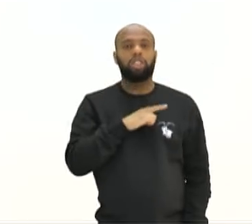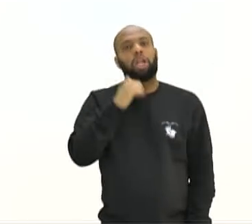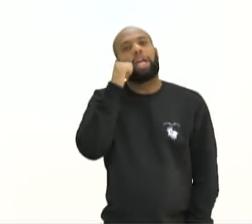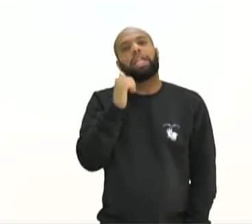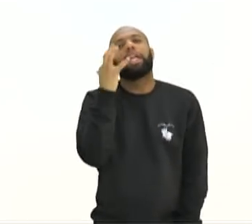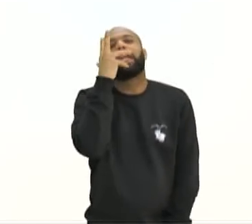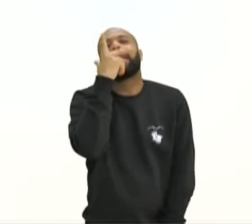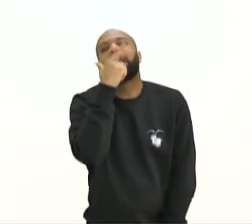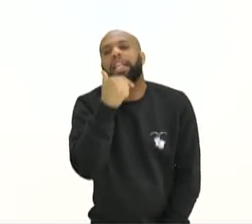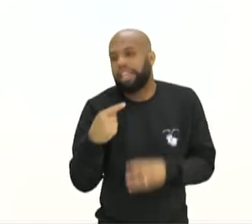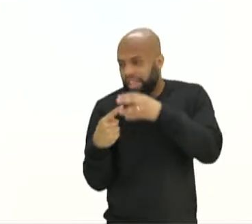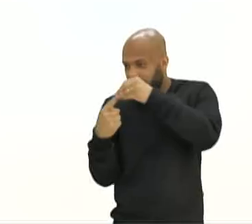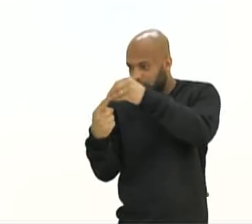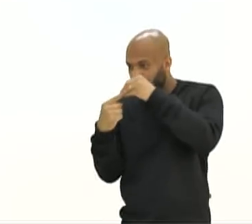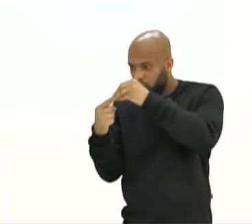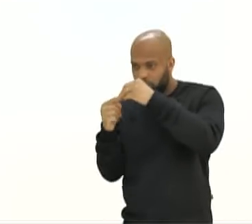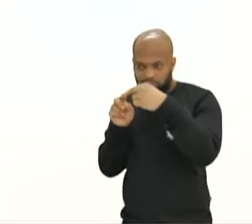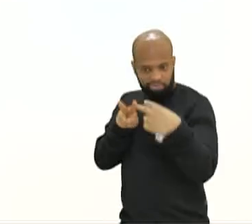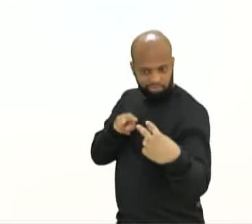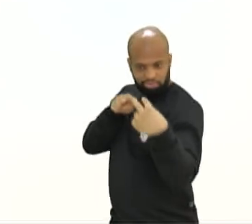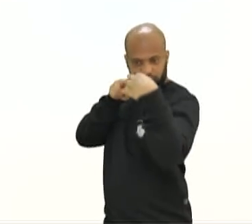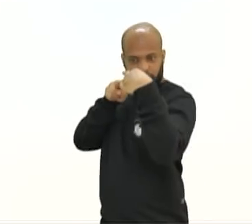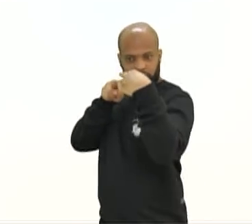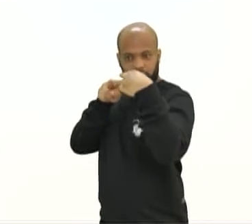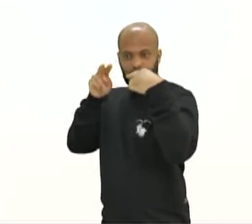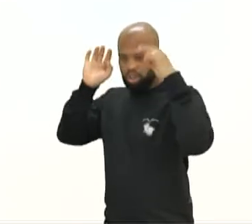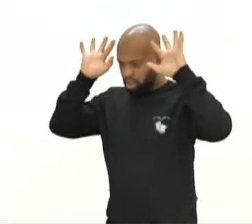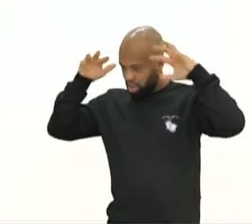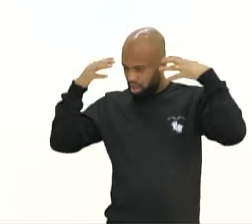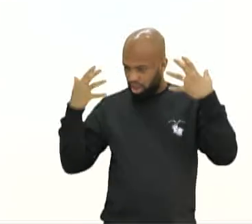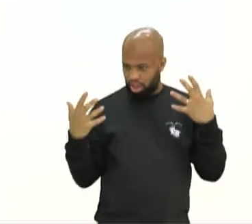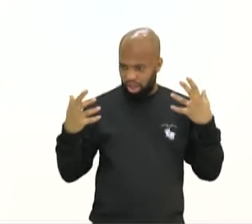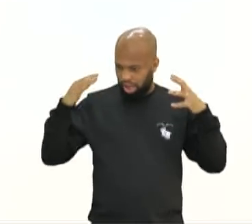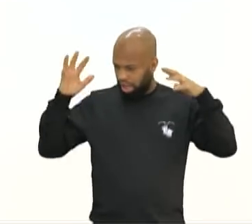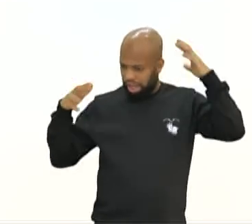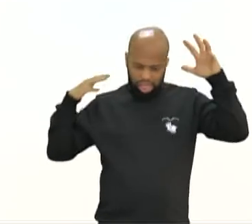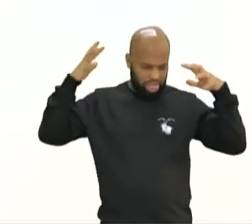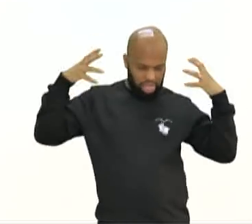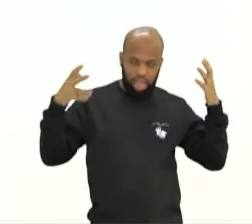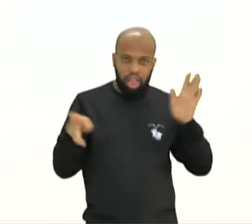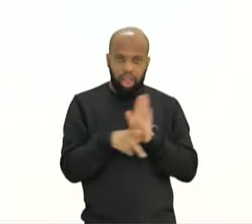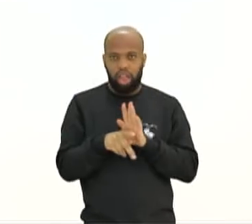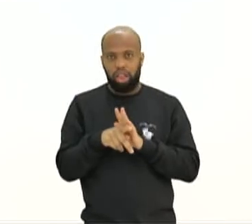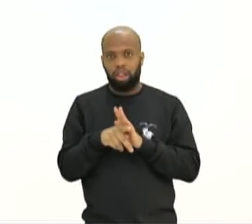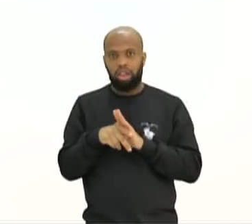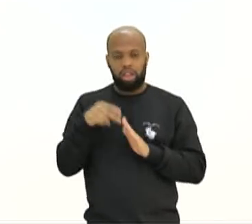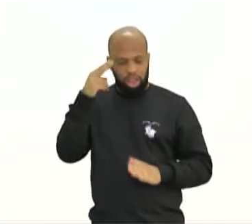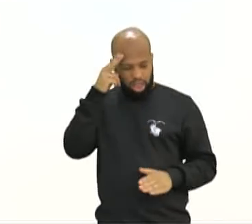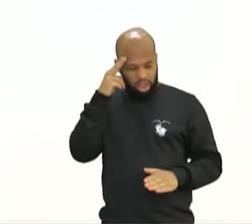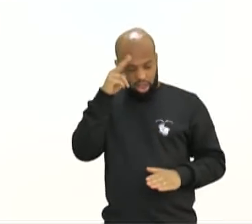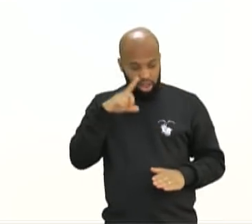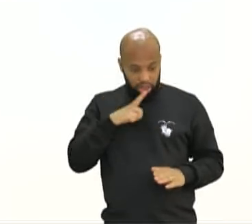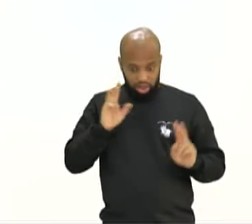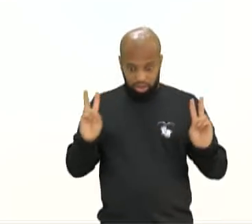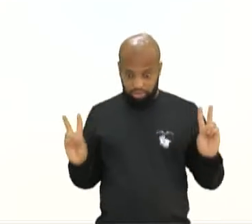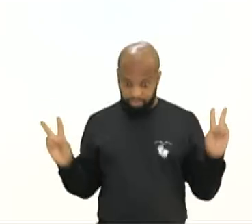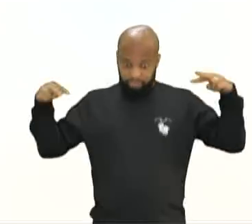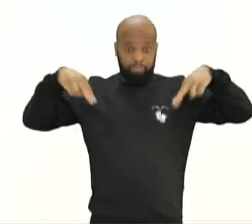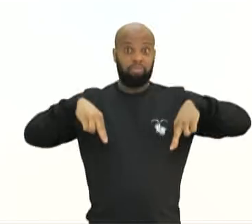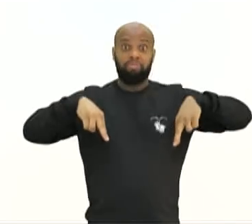linda e única olhava para ela, os cabelos ainda desfeitos do sono. Rápido saltaram as duas da